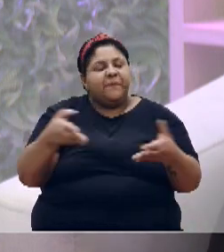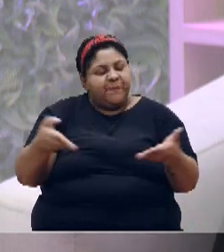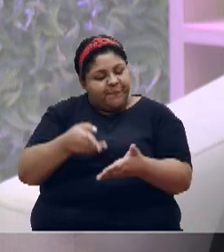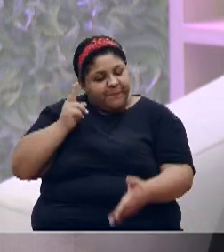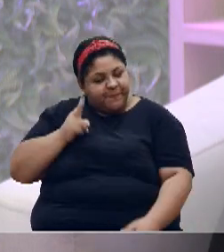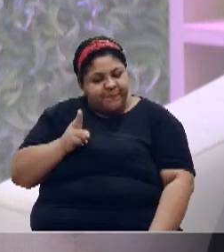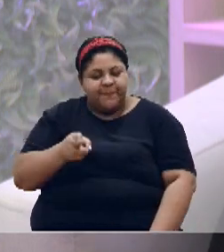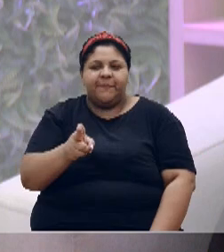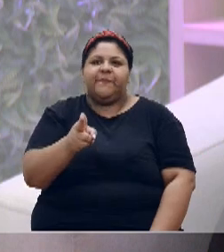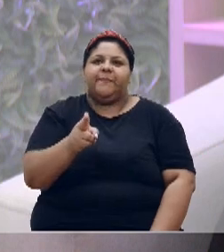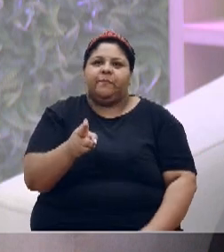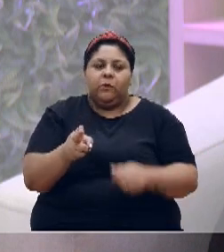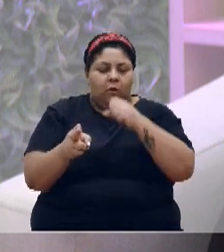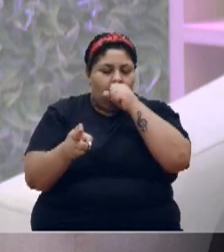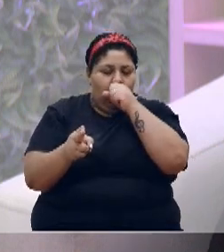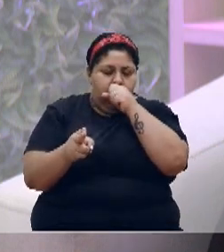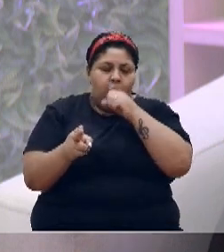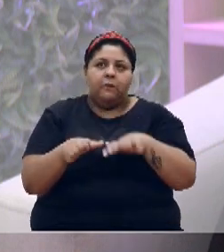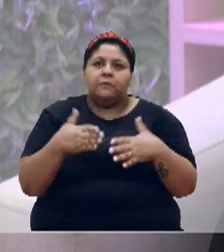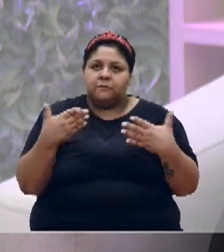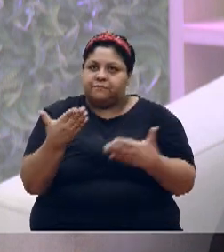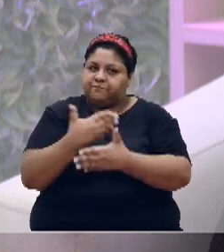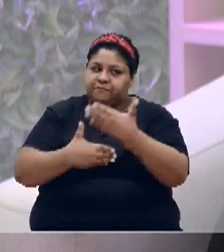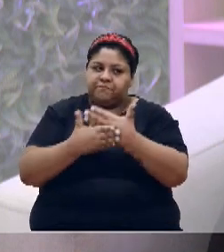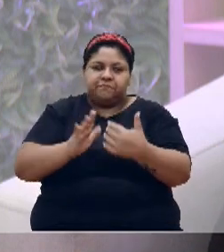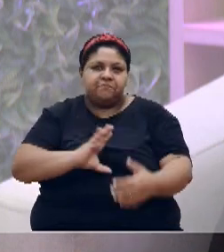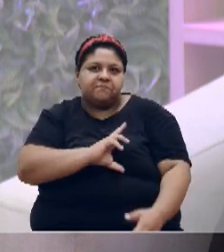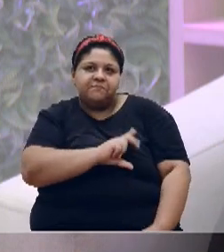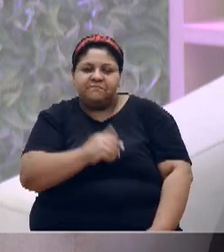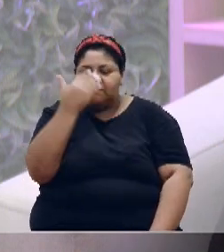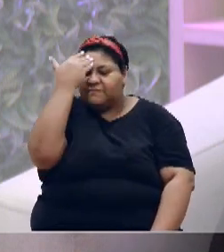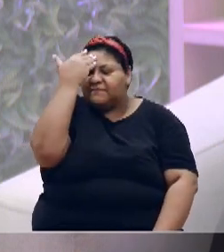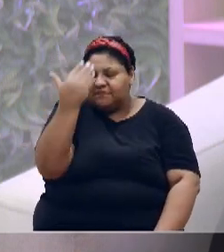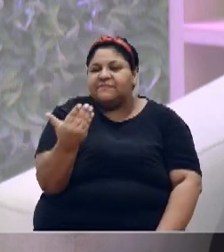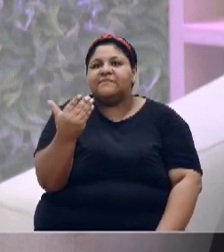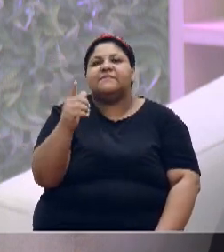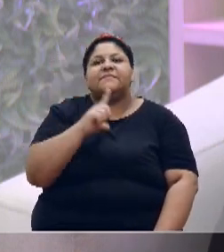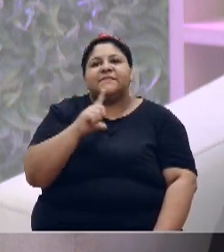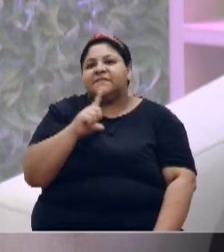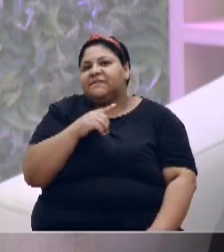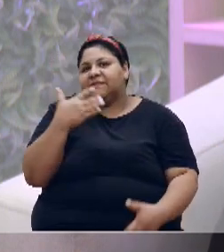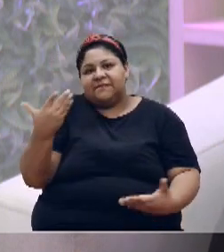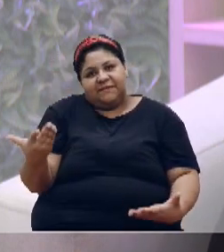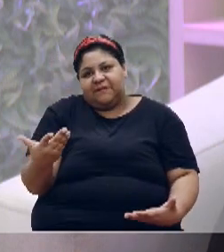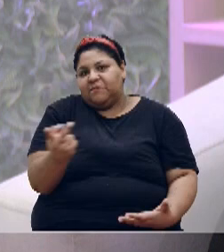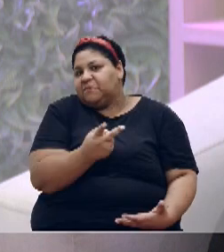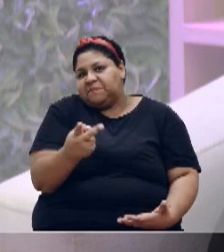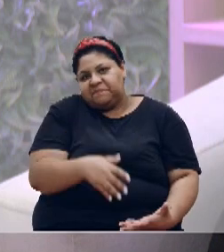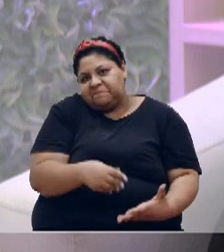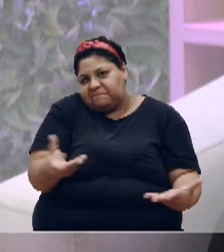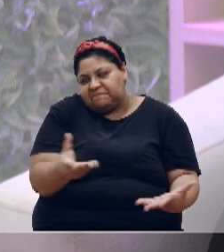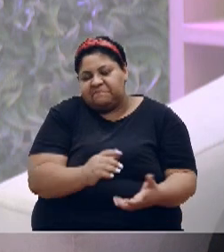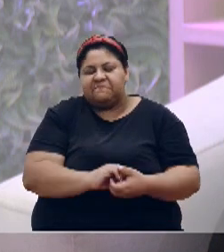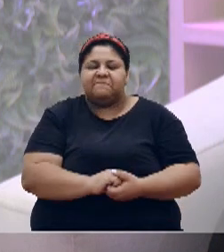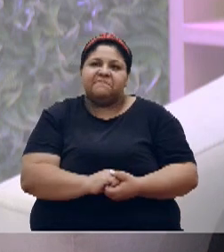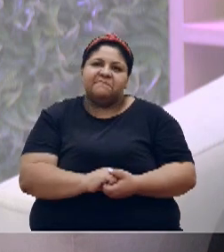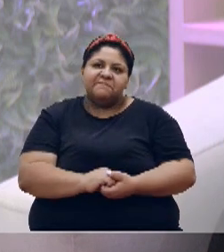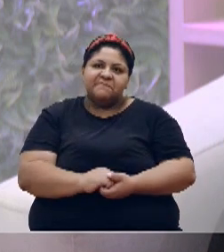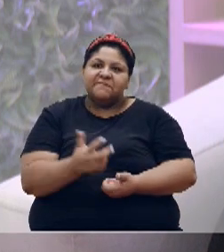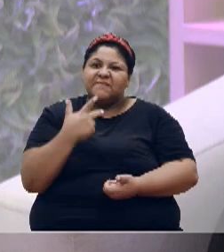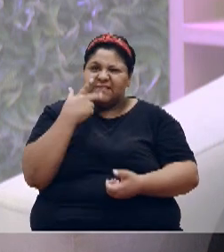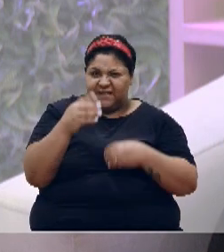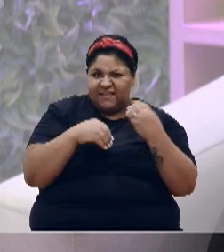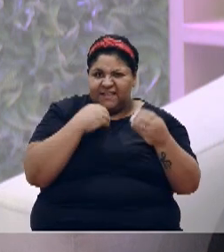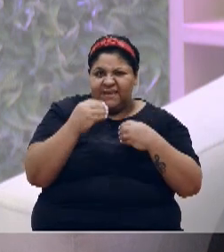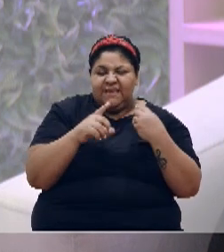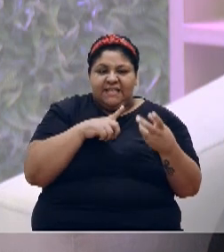aqui, seguindo, e com todo o amor e com toda a gratidão que temos por ter elas, né? E até a gente falar desses sentimentos que a